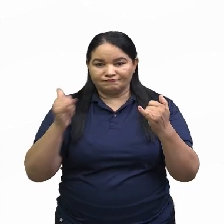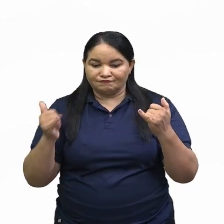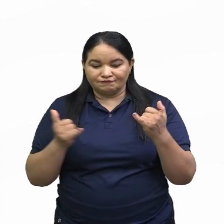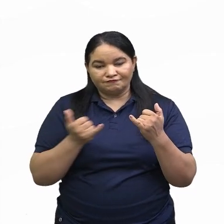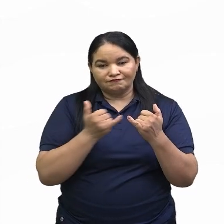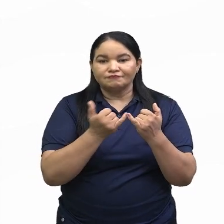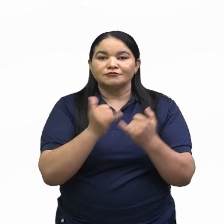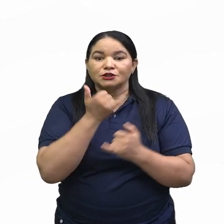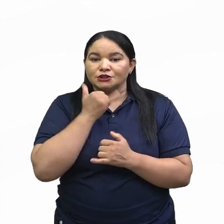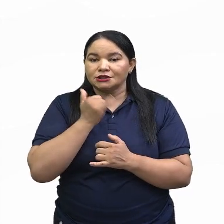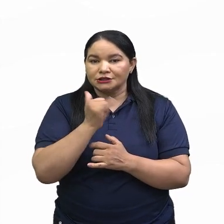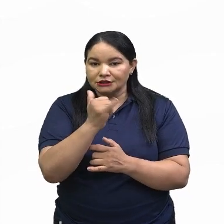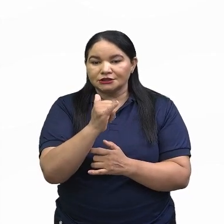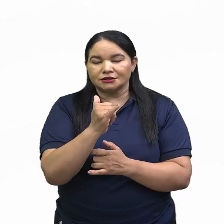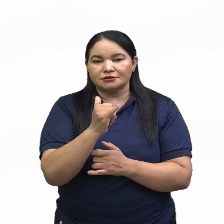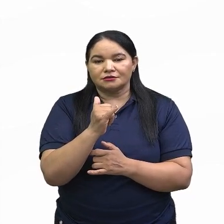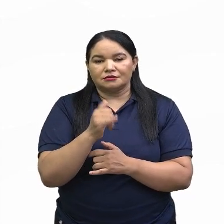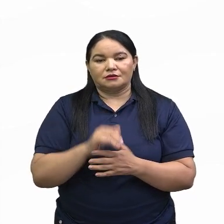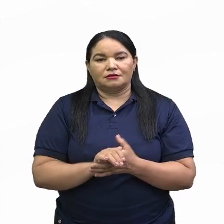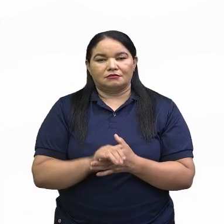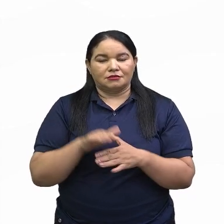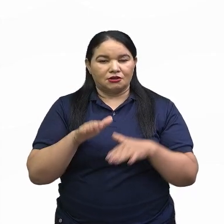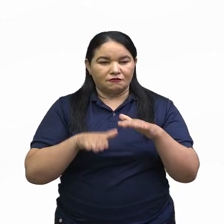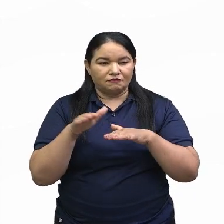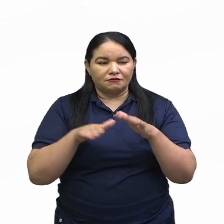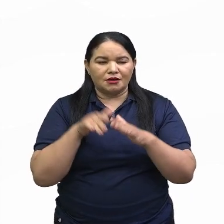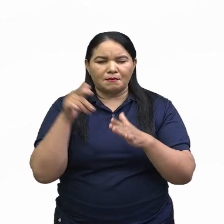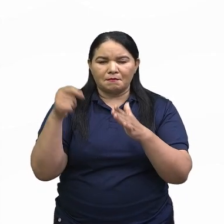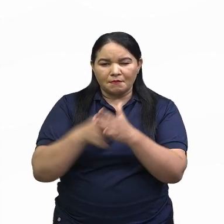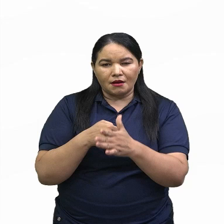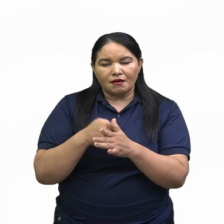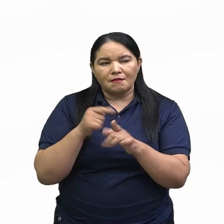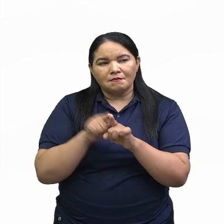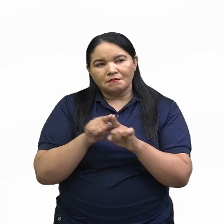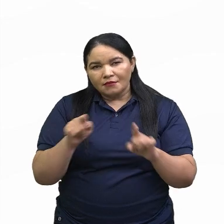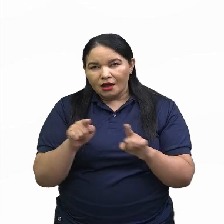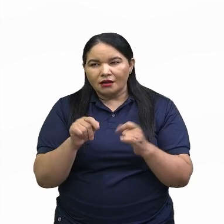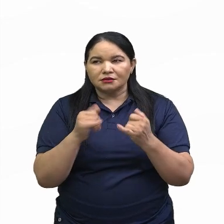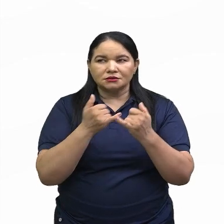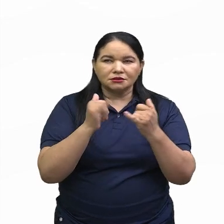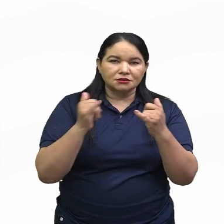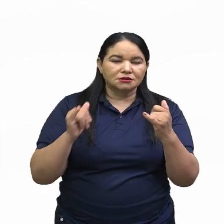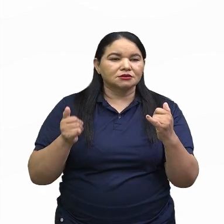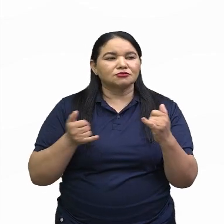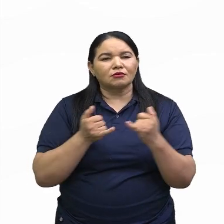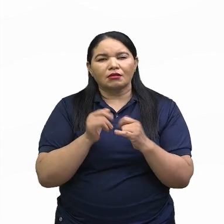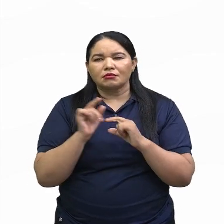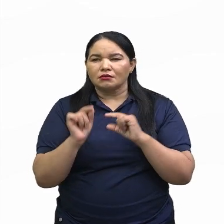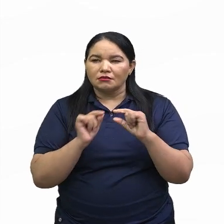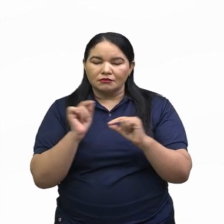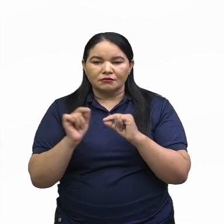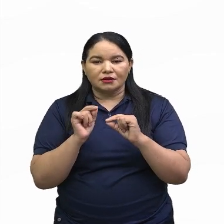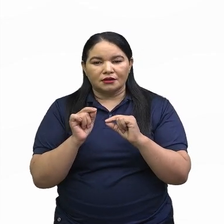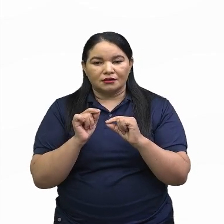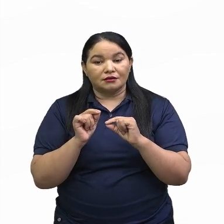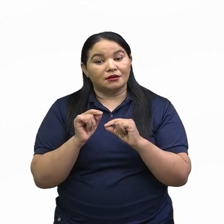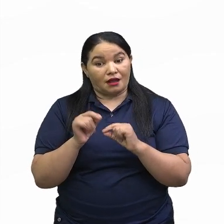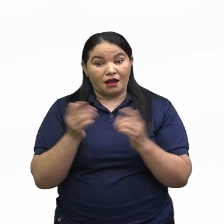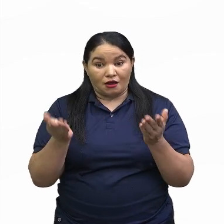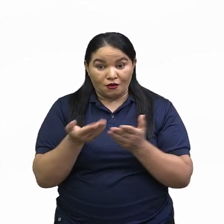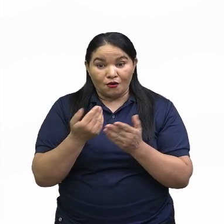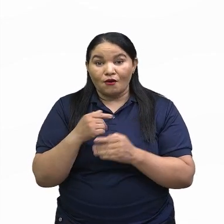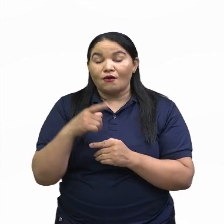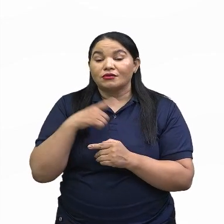elétrico. Aí você pode estar se perguntando, mas o que é um circuito? Circuito elétrico, no caso aí, você